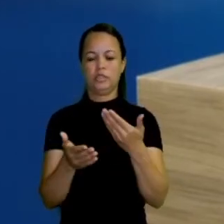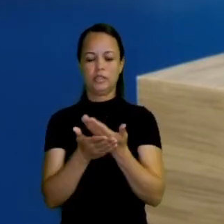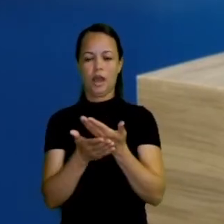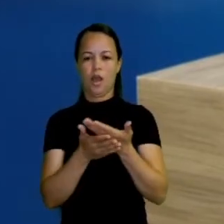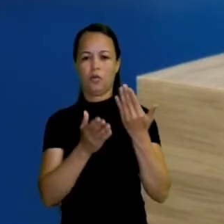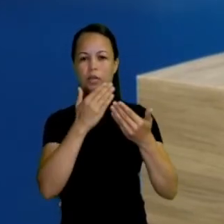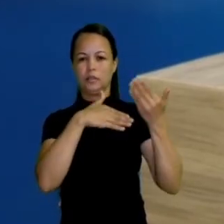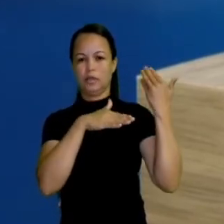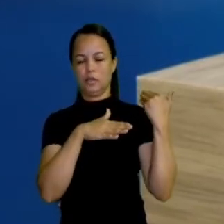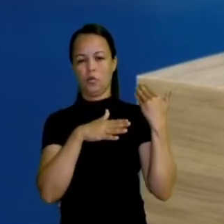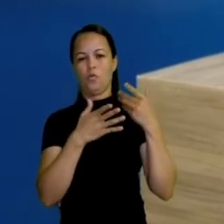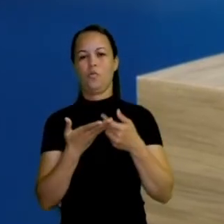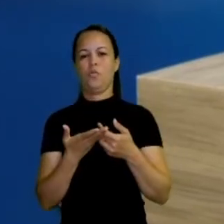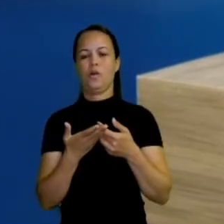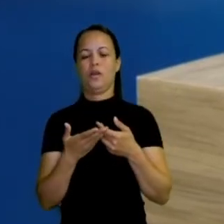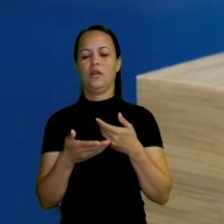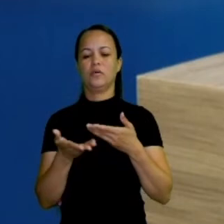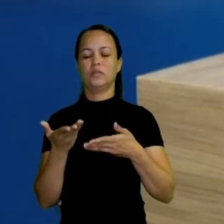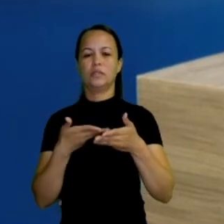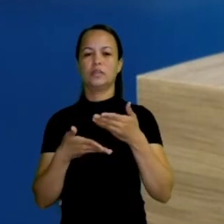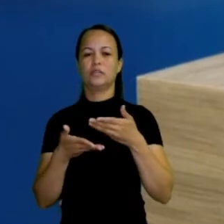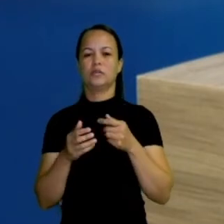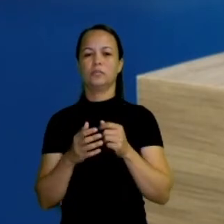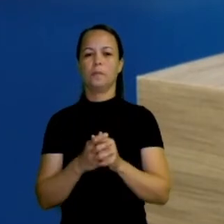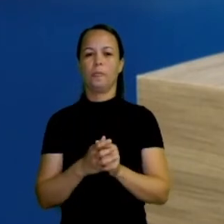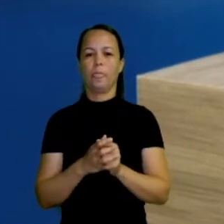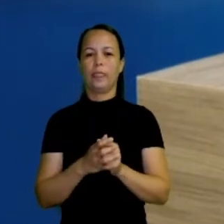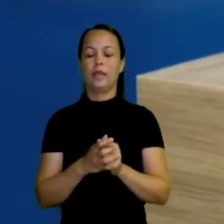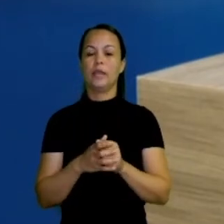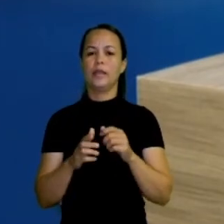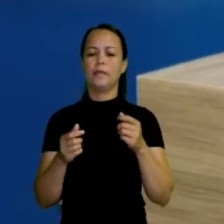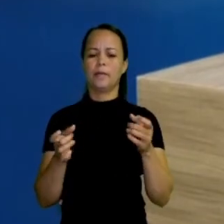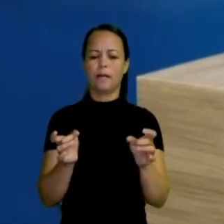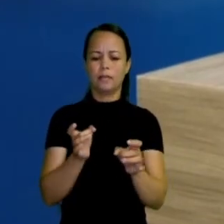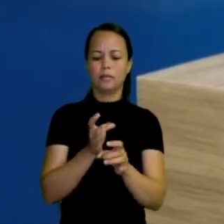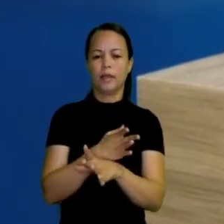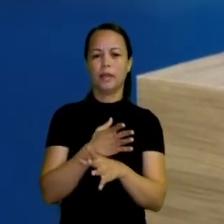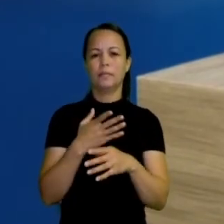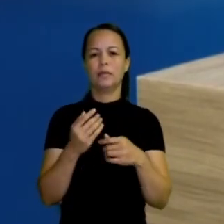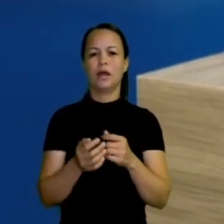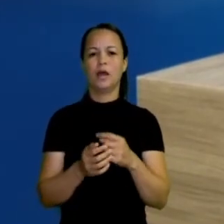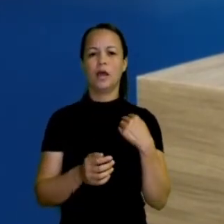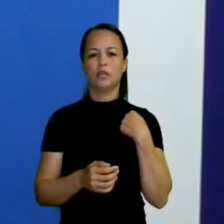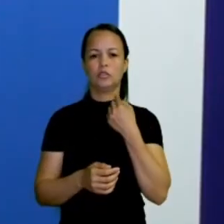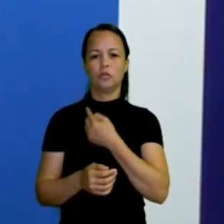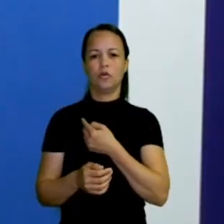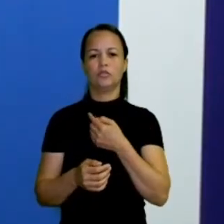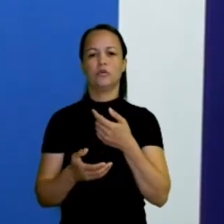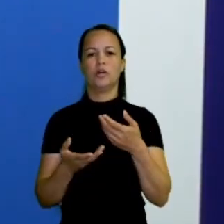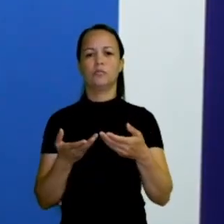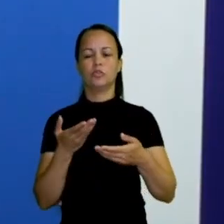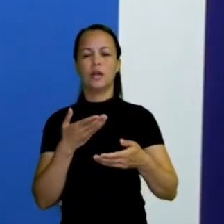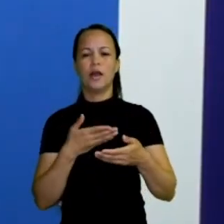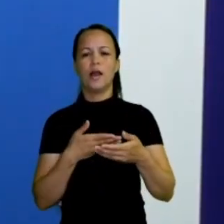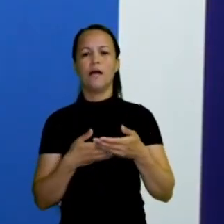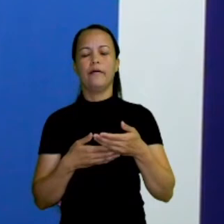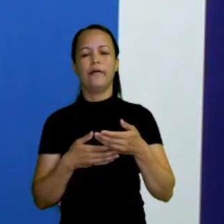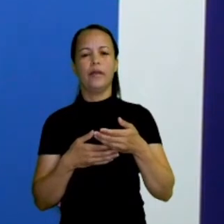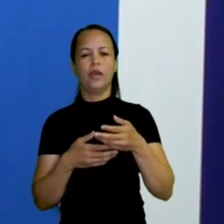leva em consideração essa questão. E para encerrar, certo? Nós vamos analisar o quê?